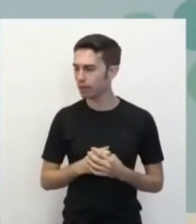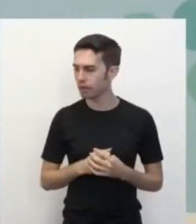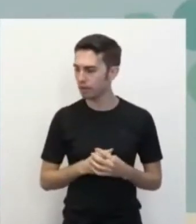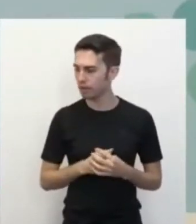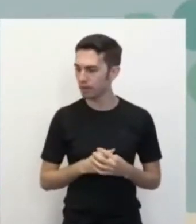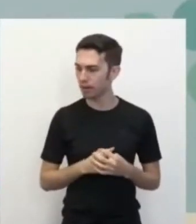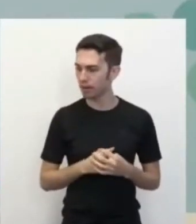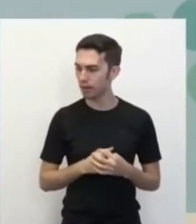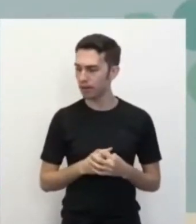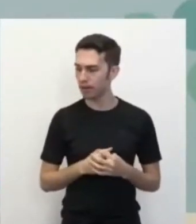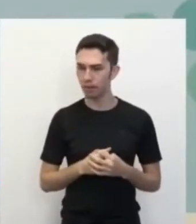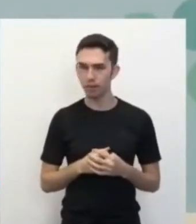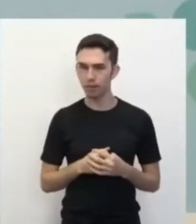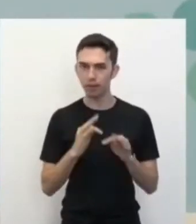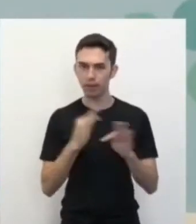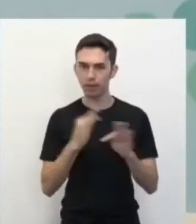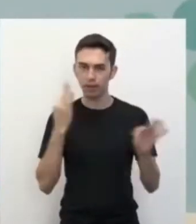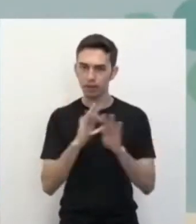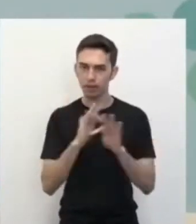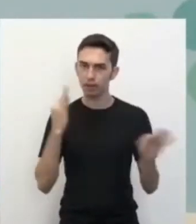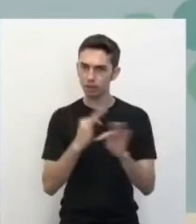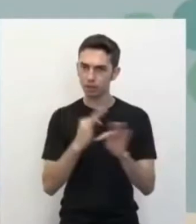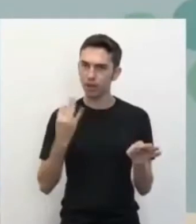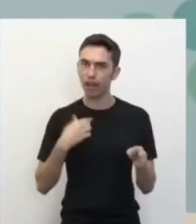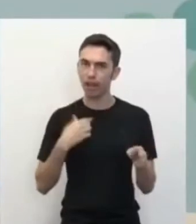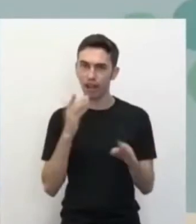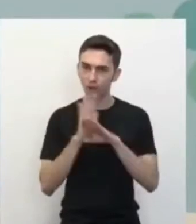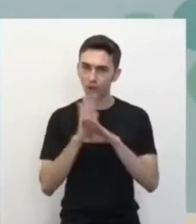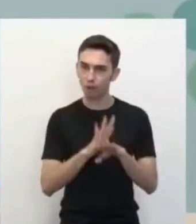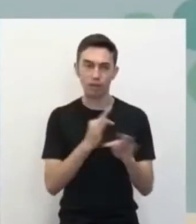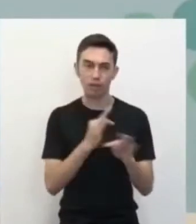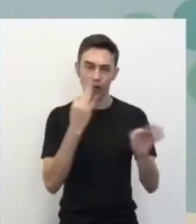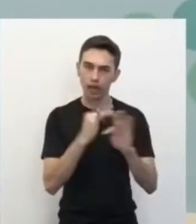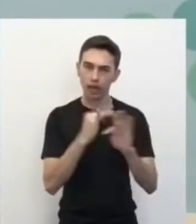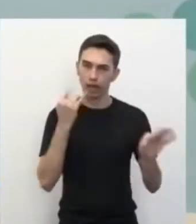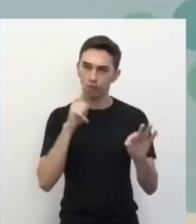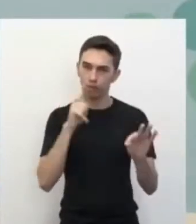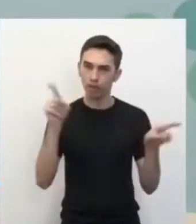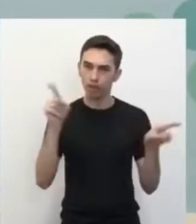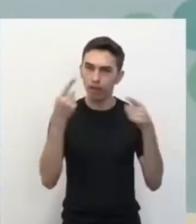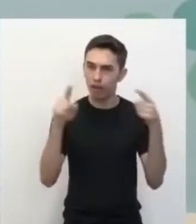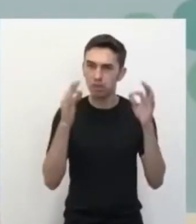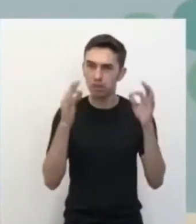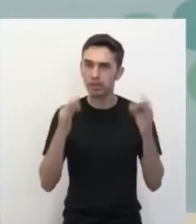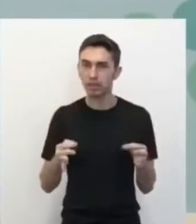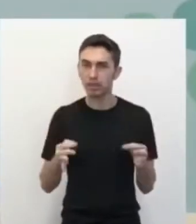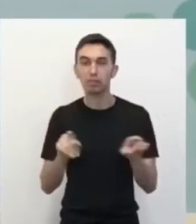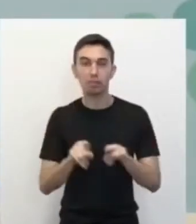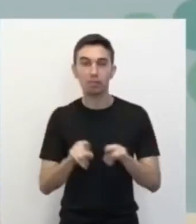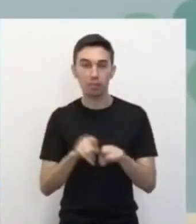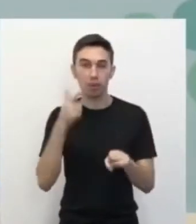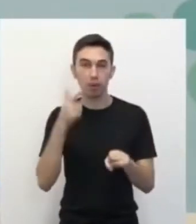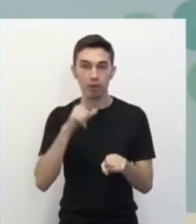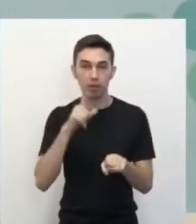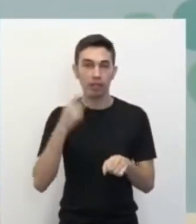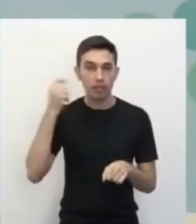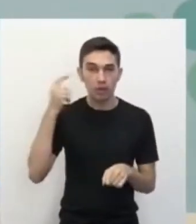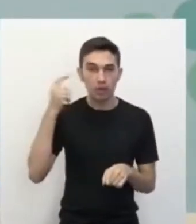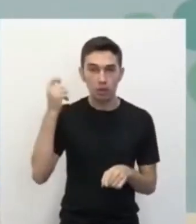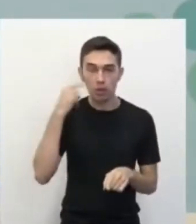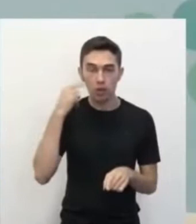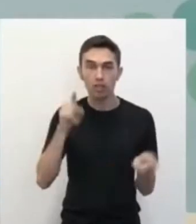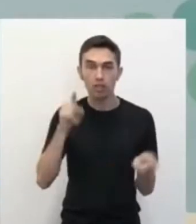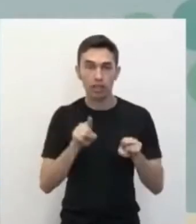mas o xilofone, ele tem muitas alturas, não é? Ele emite notas, além de fazer essa marcação. A